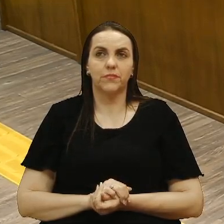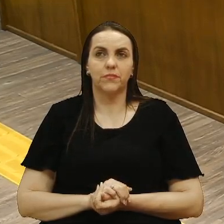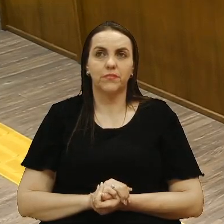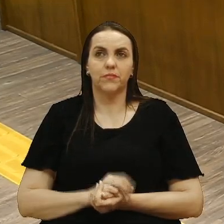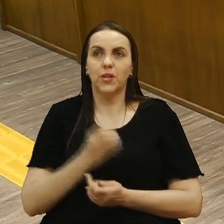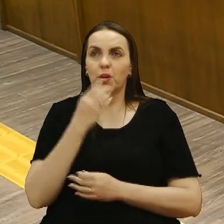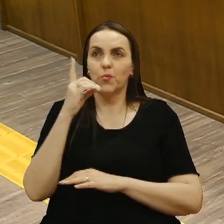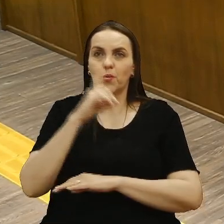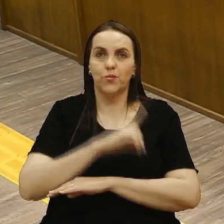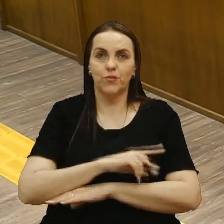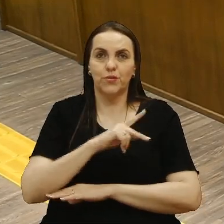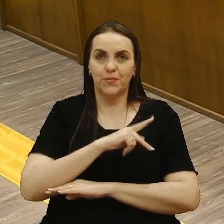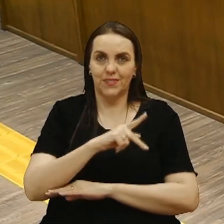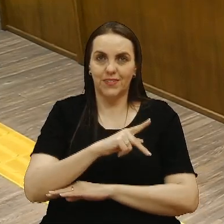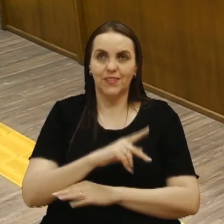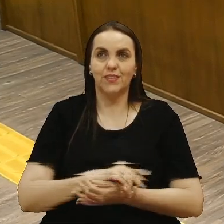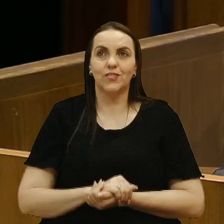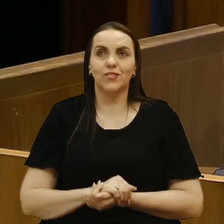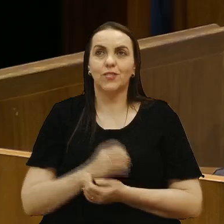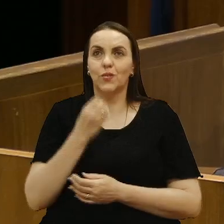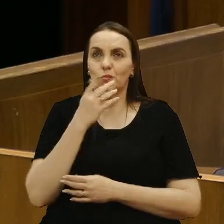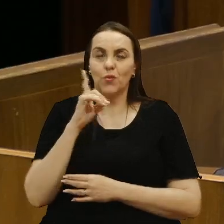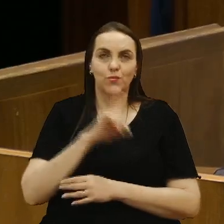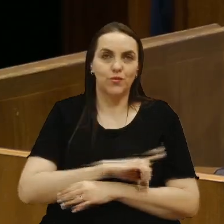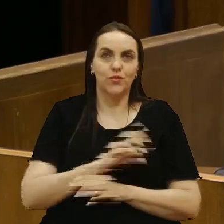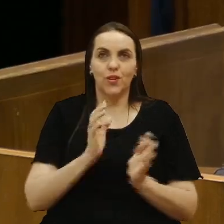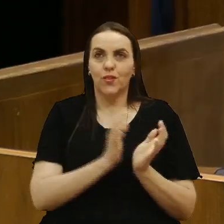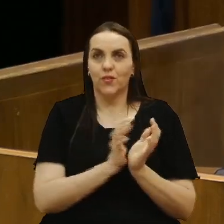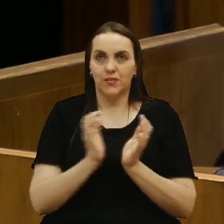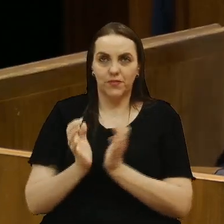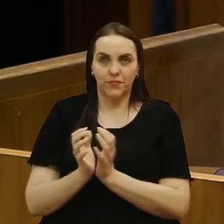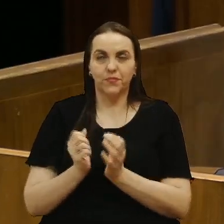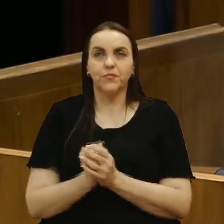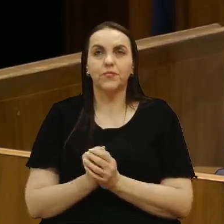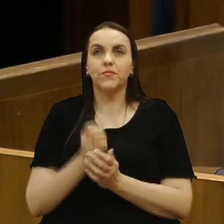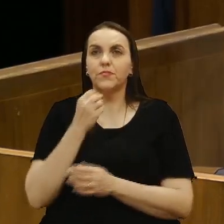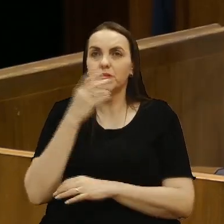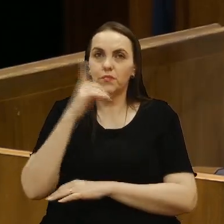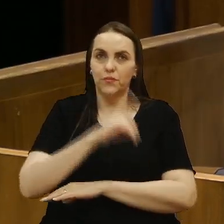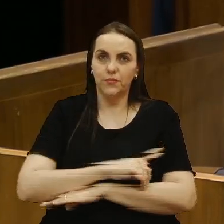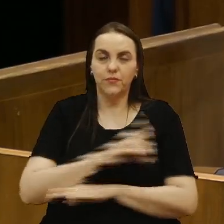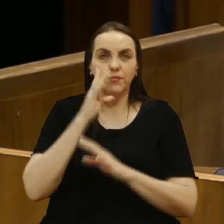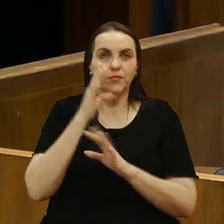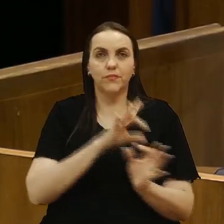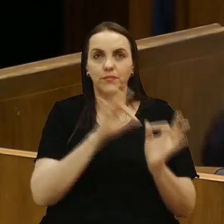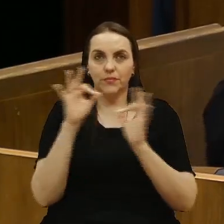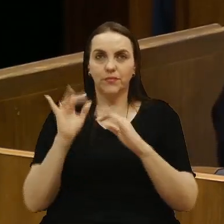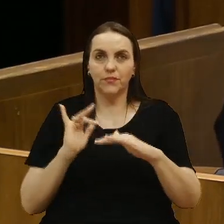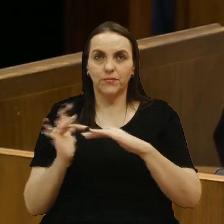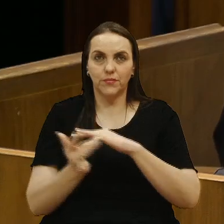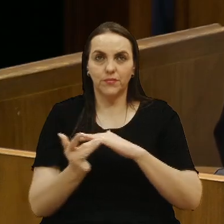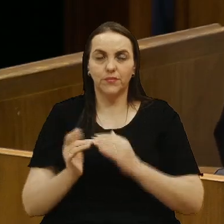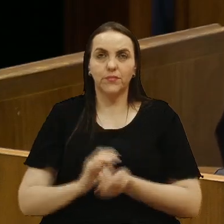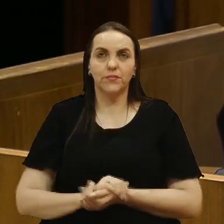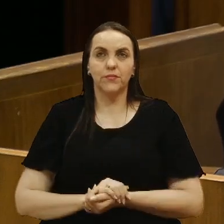Bom dia, presidente. Bom dia, colegas. Bom dia a quem nos assiste pelas redes